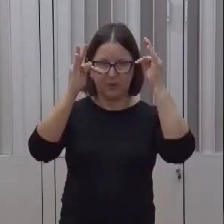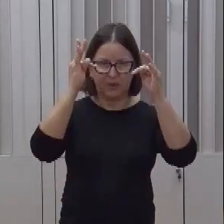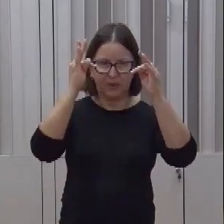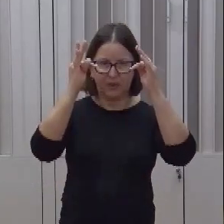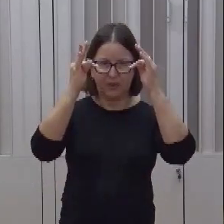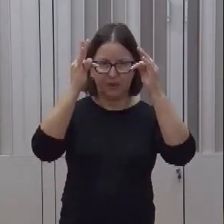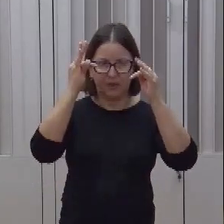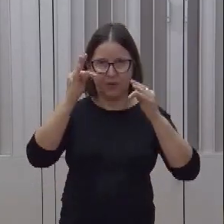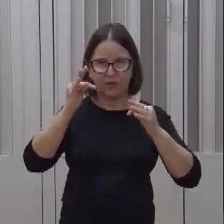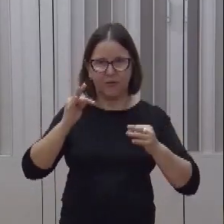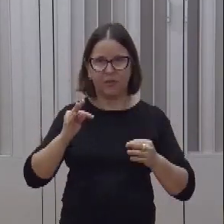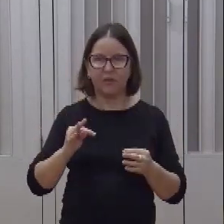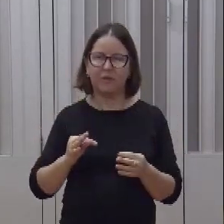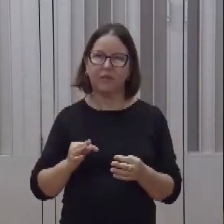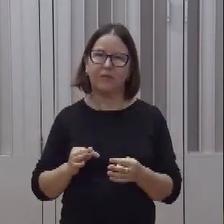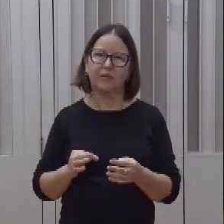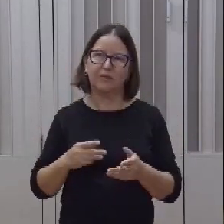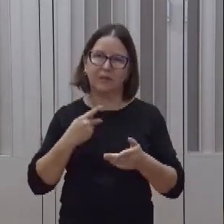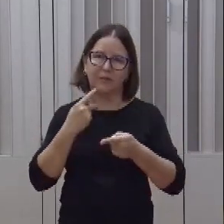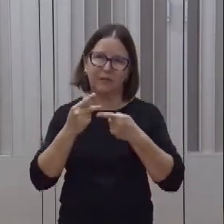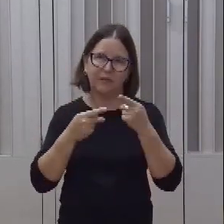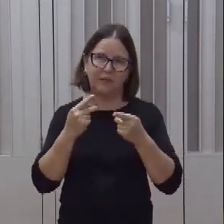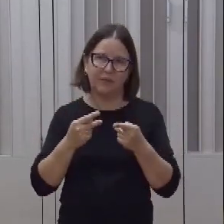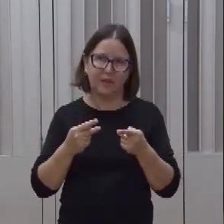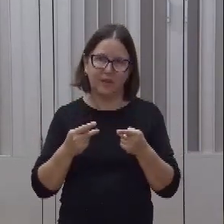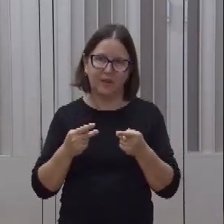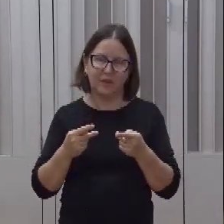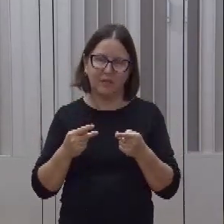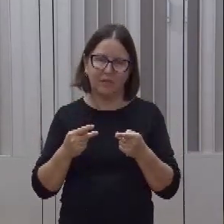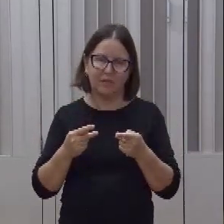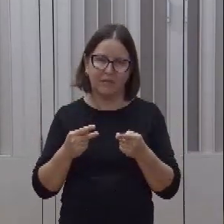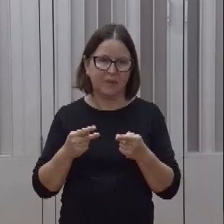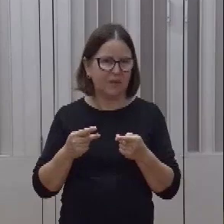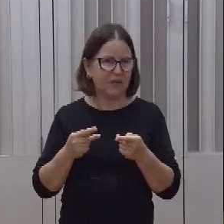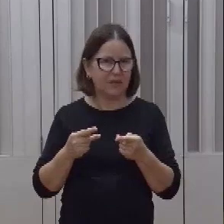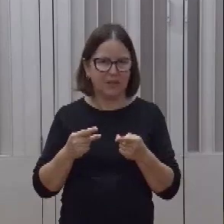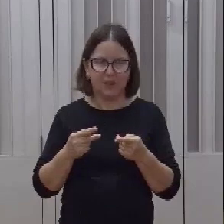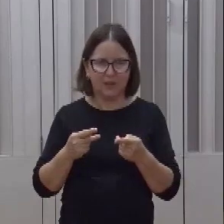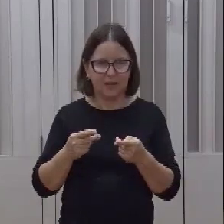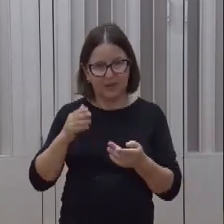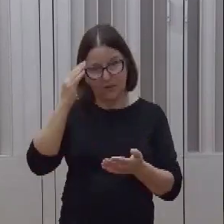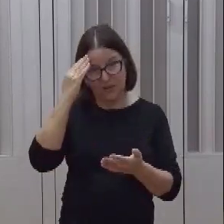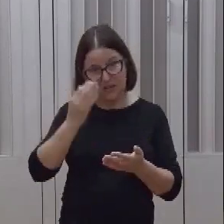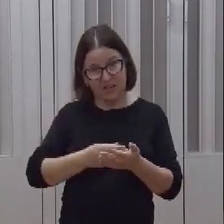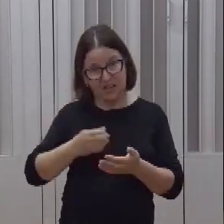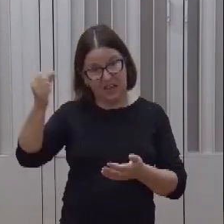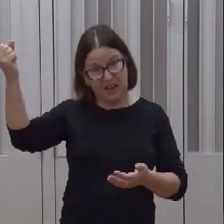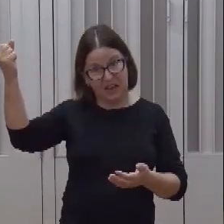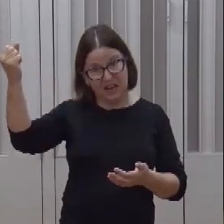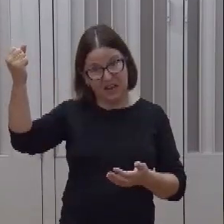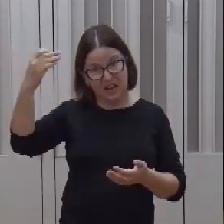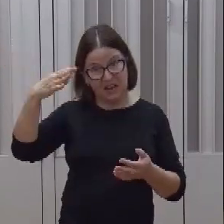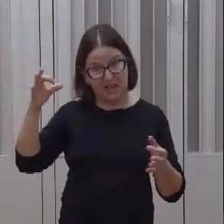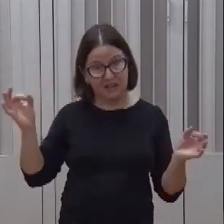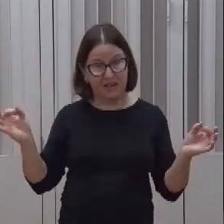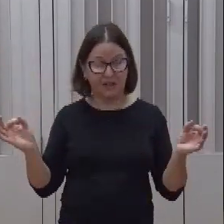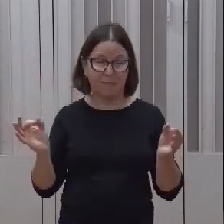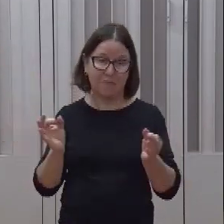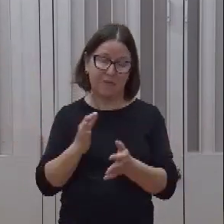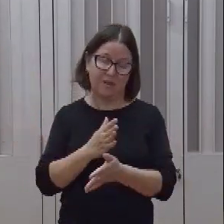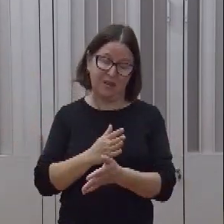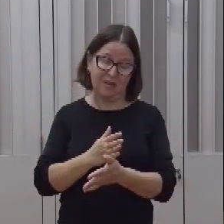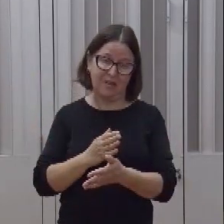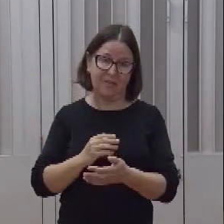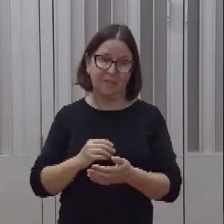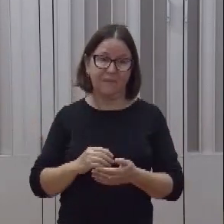que não são da graça plena, ou como eu chamo, que não são calvinistas, em